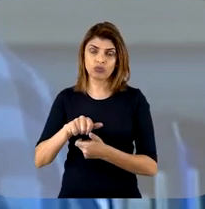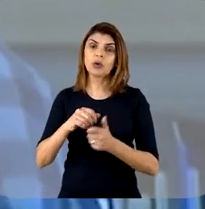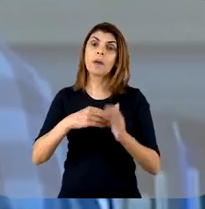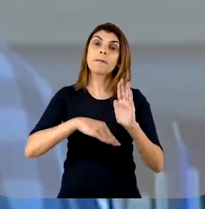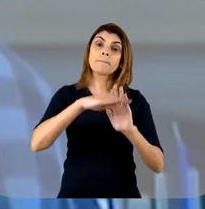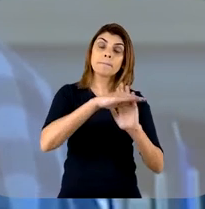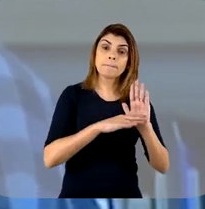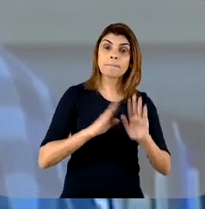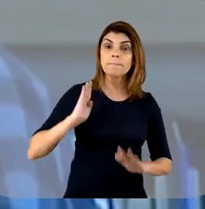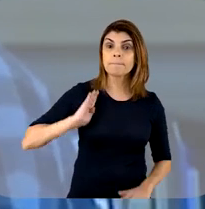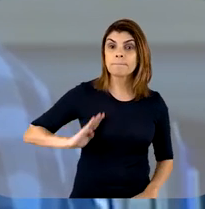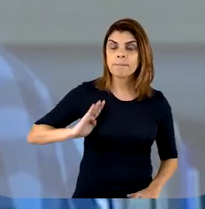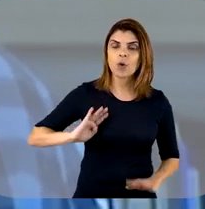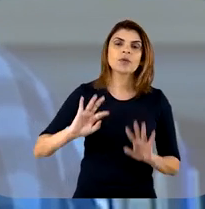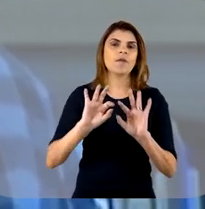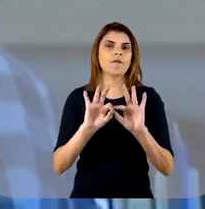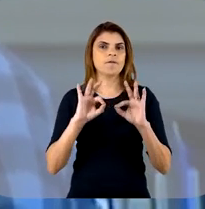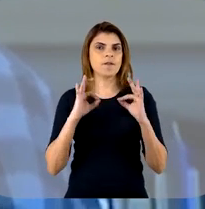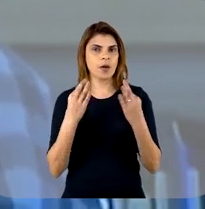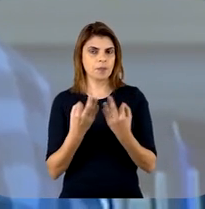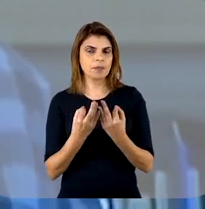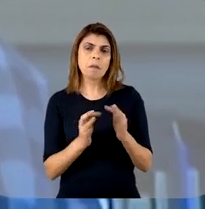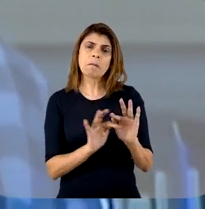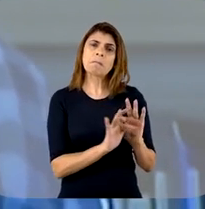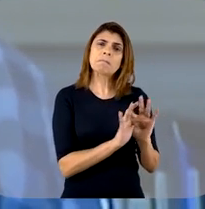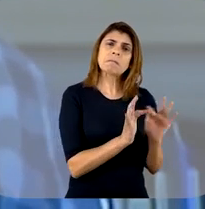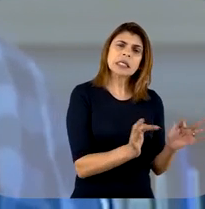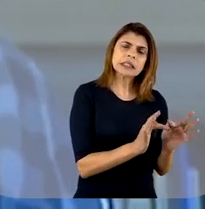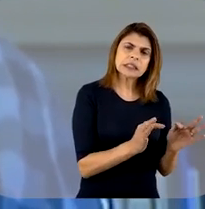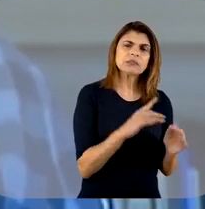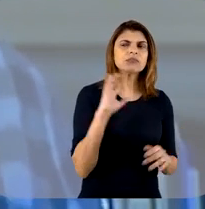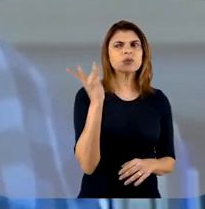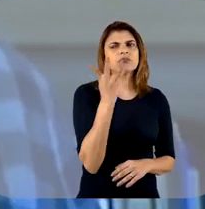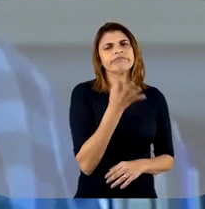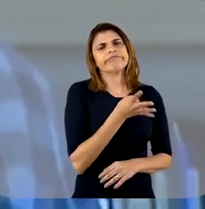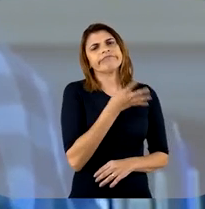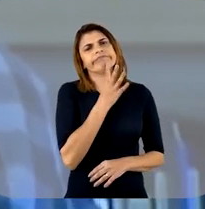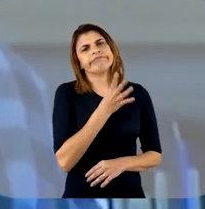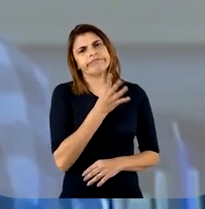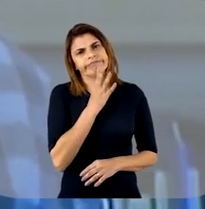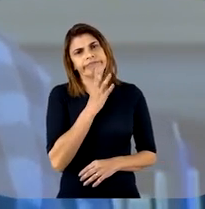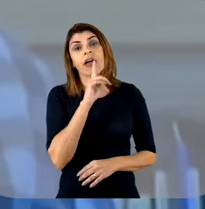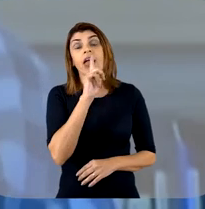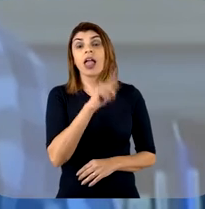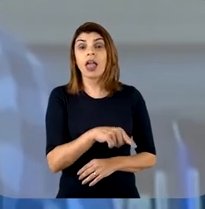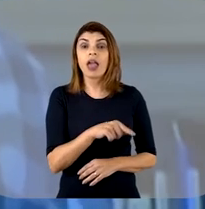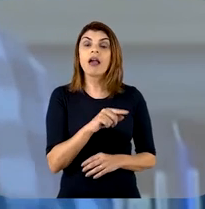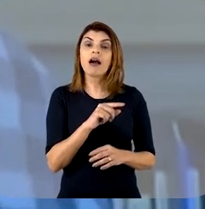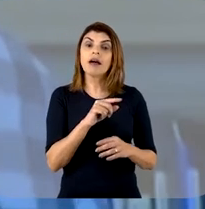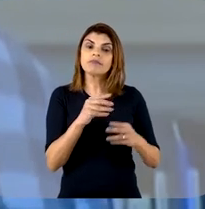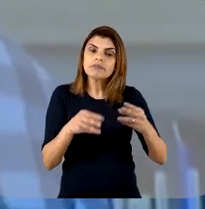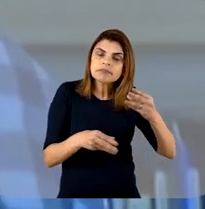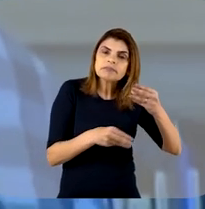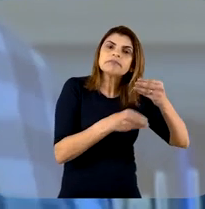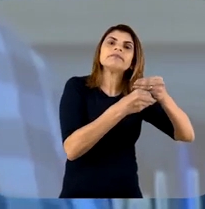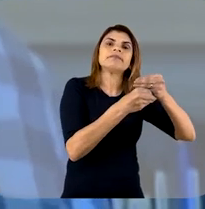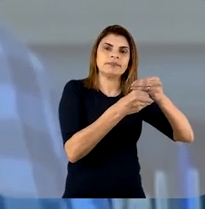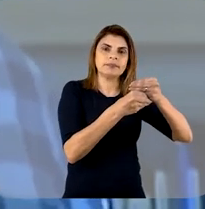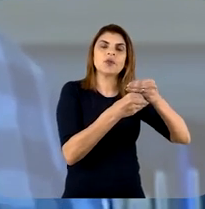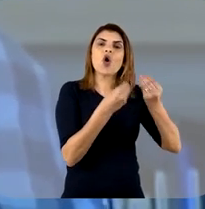da proteção social, que é o Bolsa Família. Uma alternativa mais simples, mais prática e conhecida é alterar